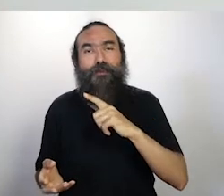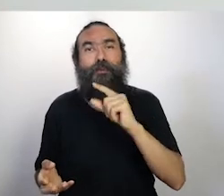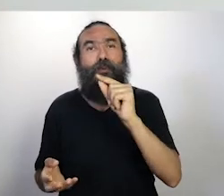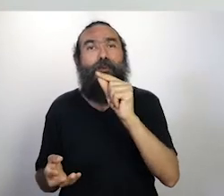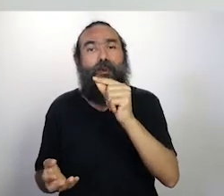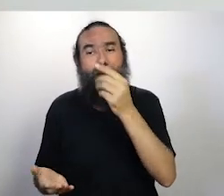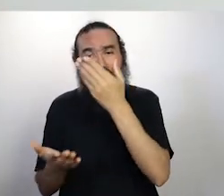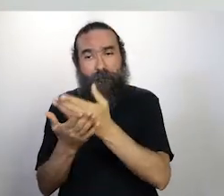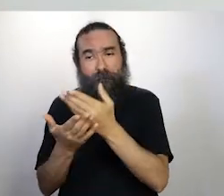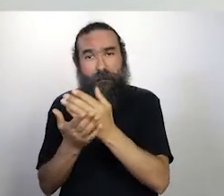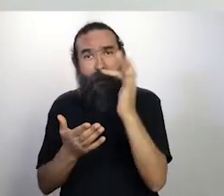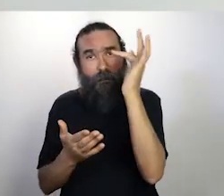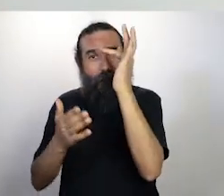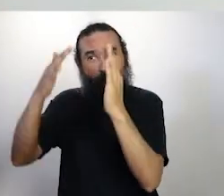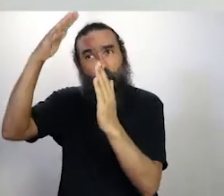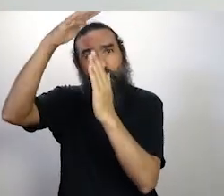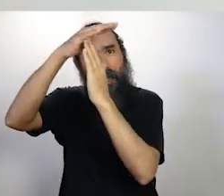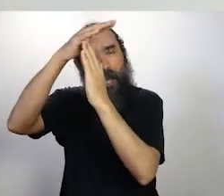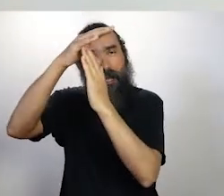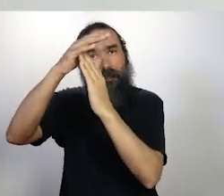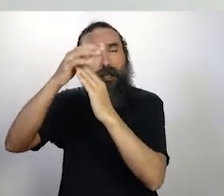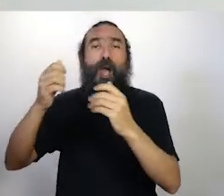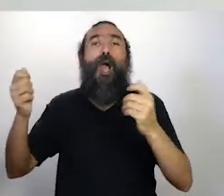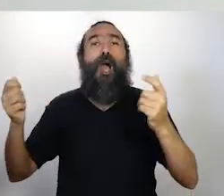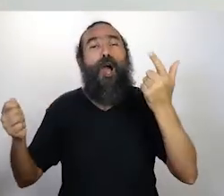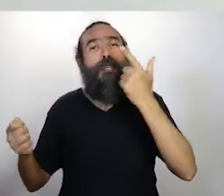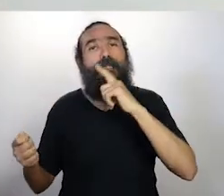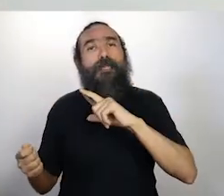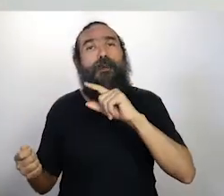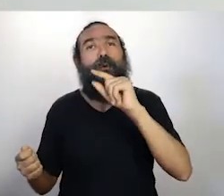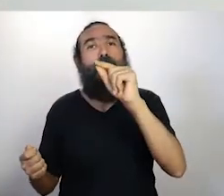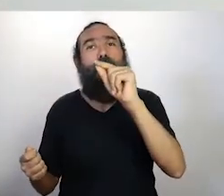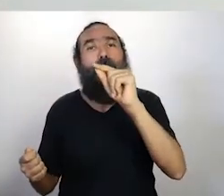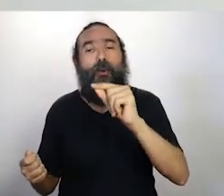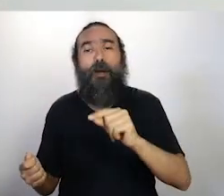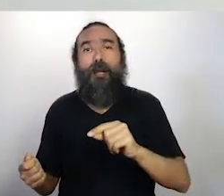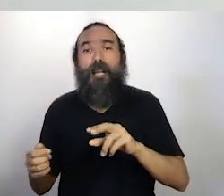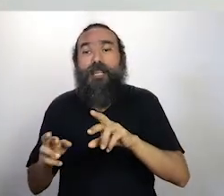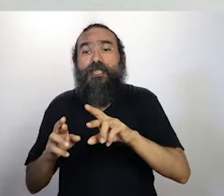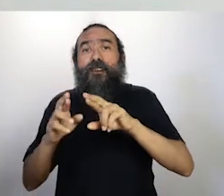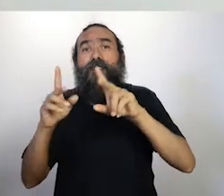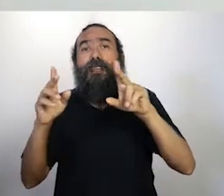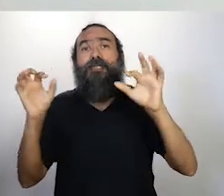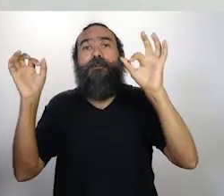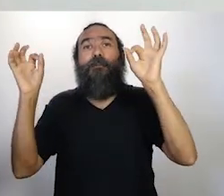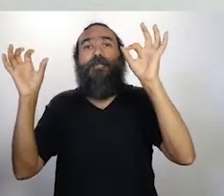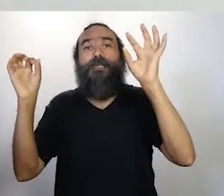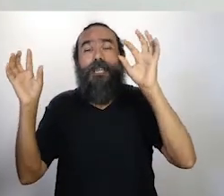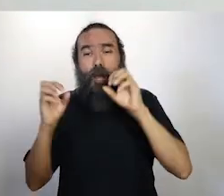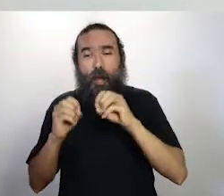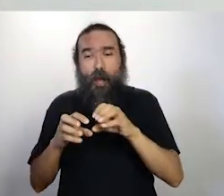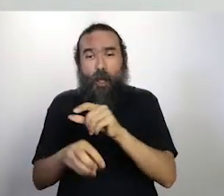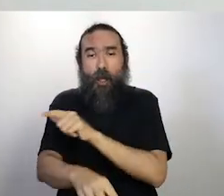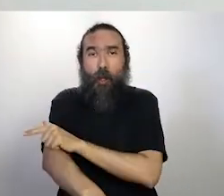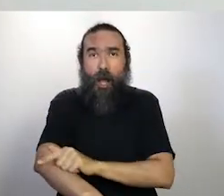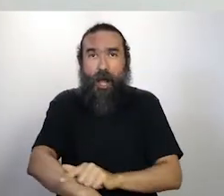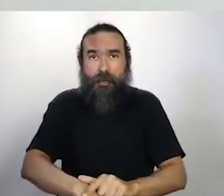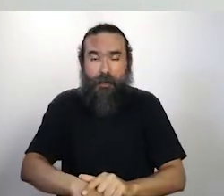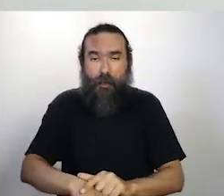diferenciado para as comunidades, que é o Tecuarandu, aqui na região do Cone Sul do estado de Mato Grosso do Sul,